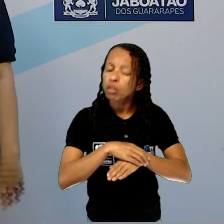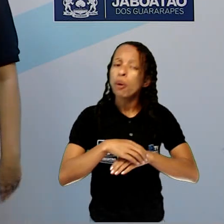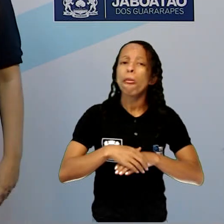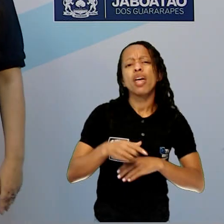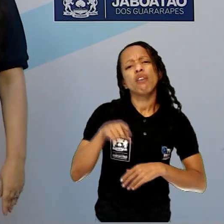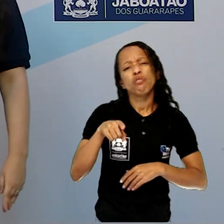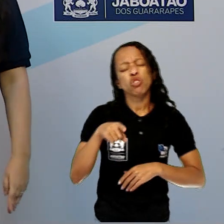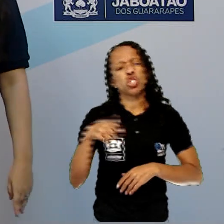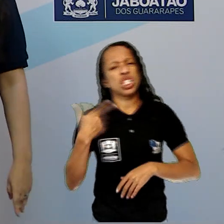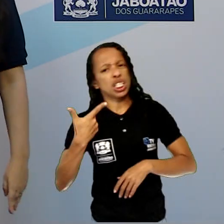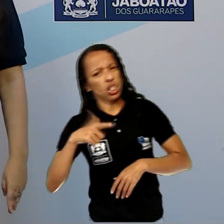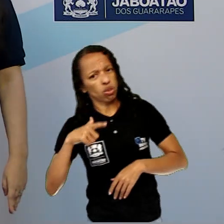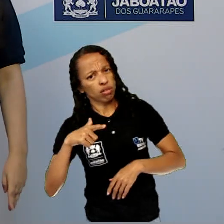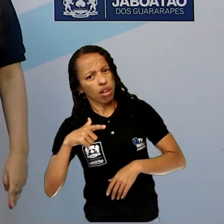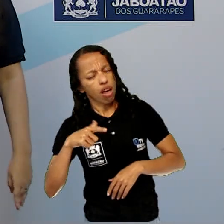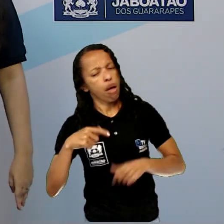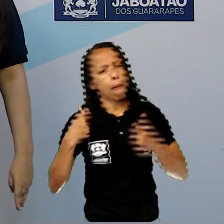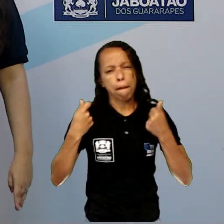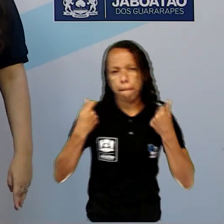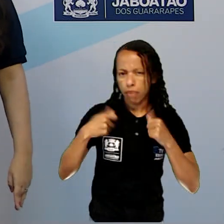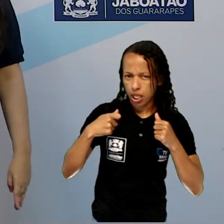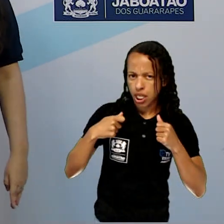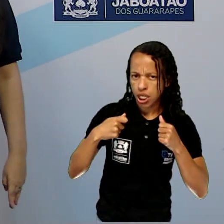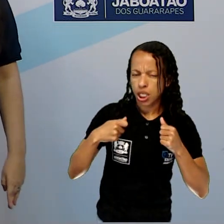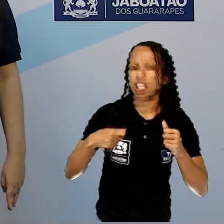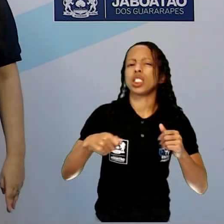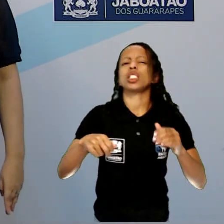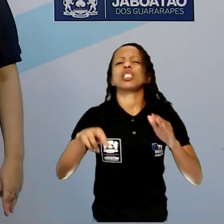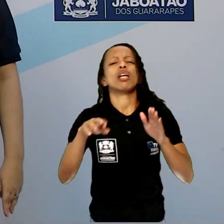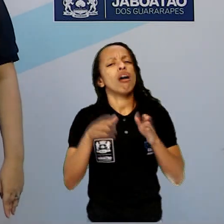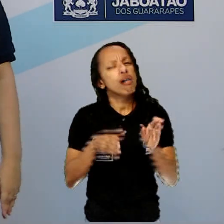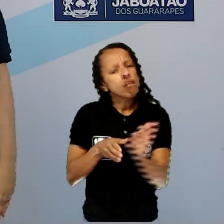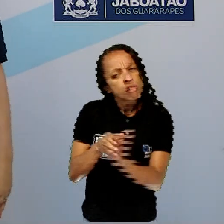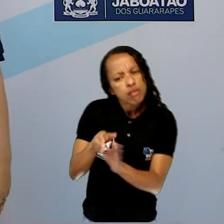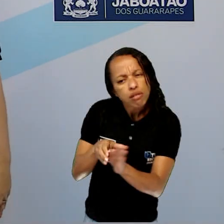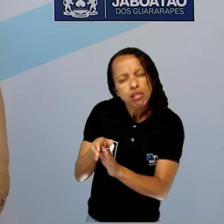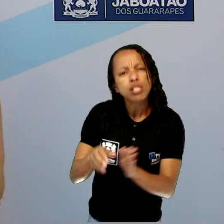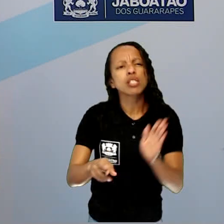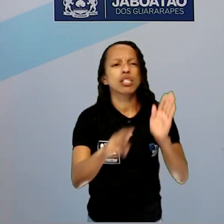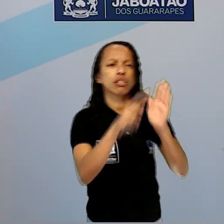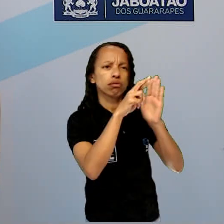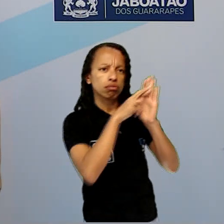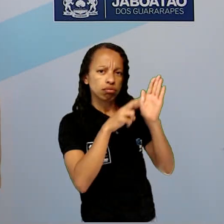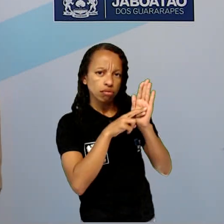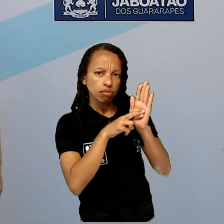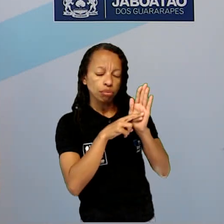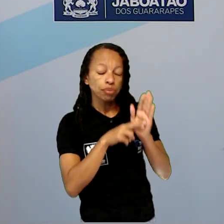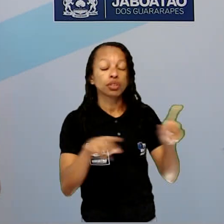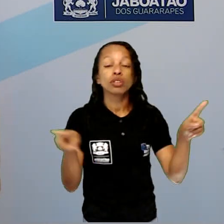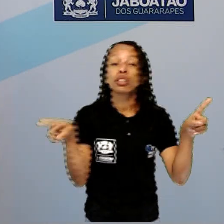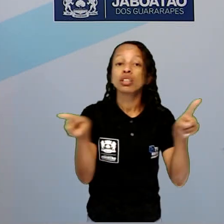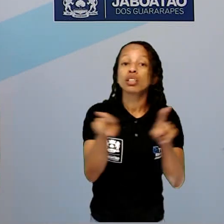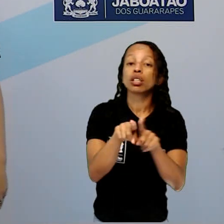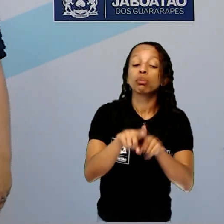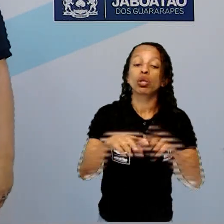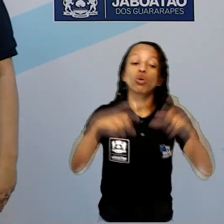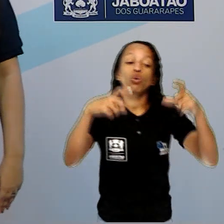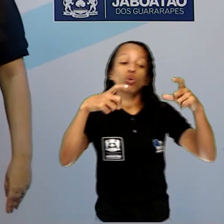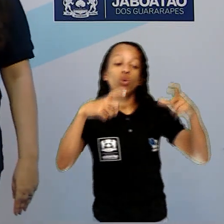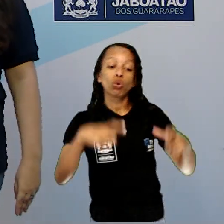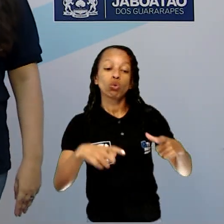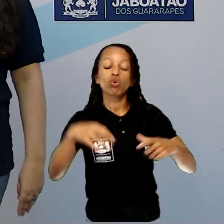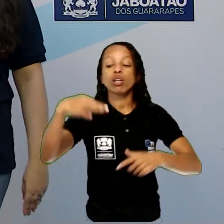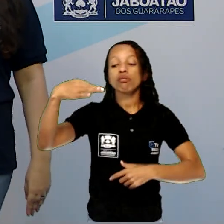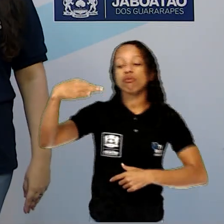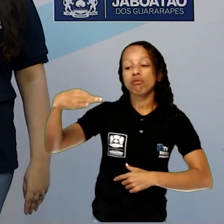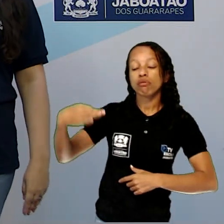a essas orientações. A gente também tem que pensar nos locais adequados. Sempre realize as